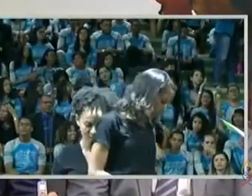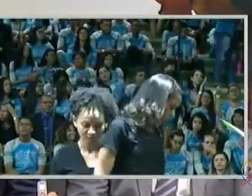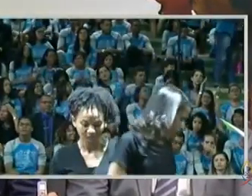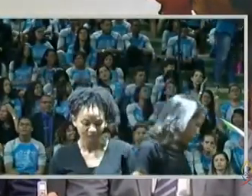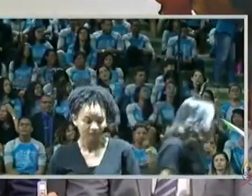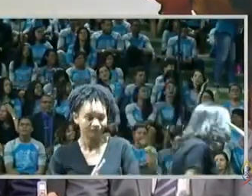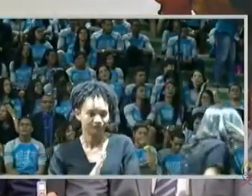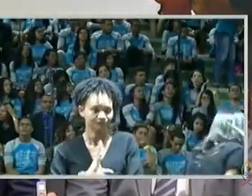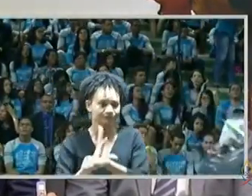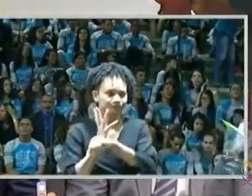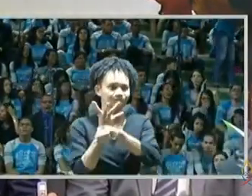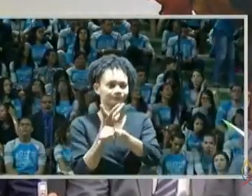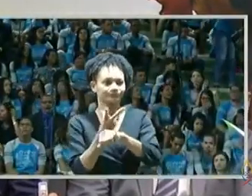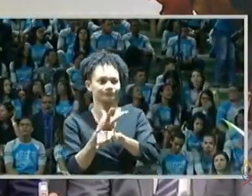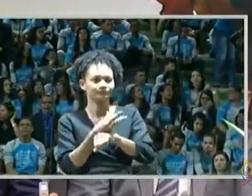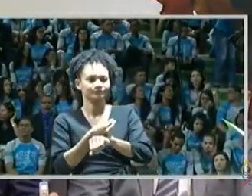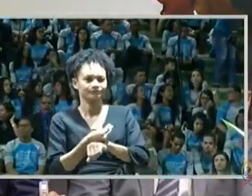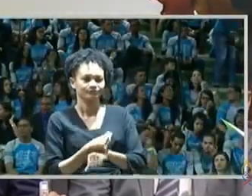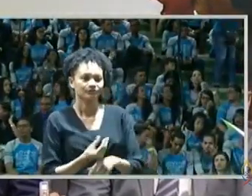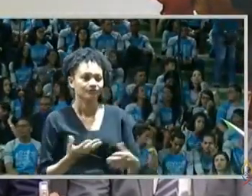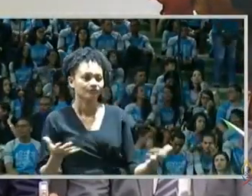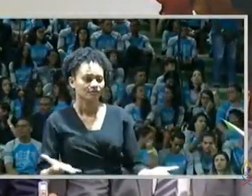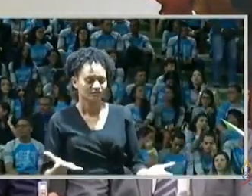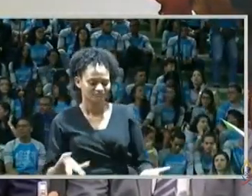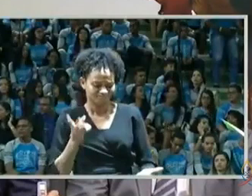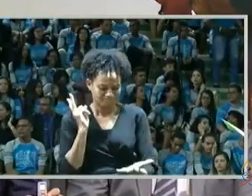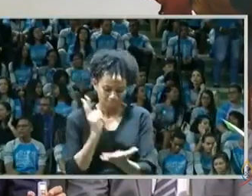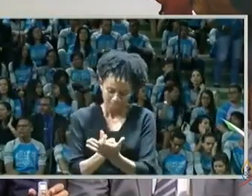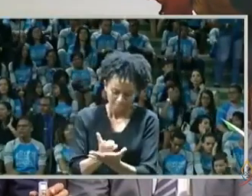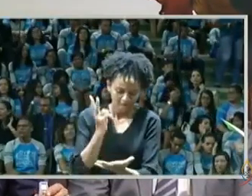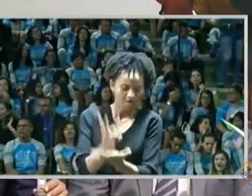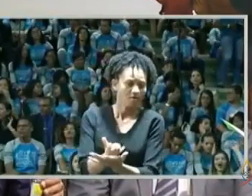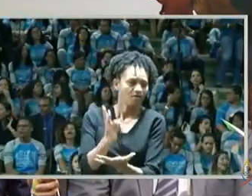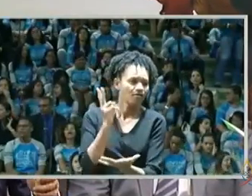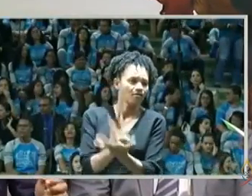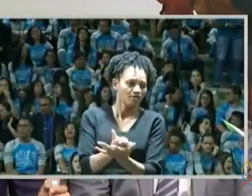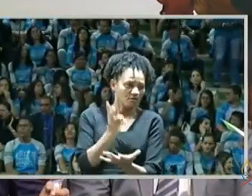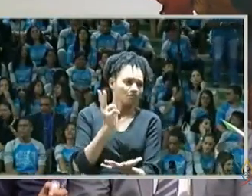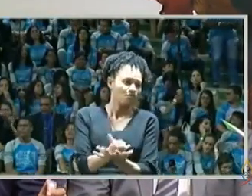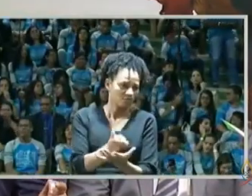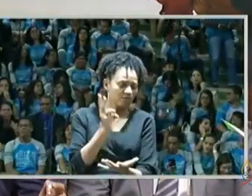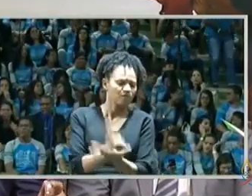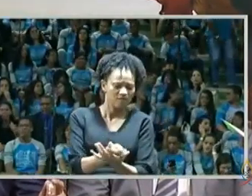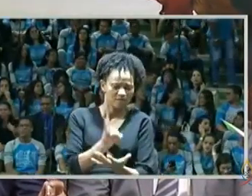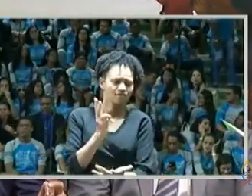casa va a permanecer.